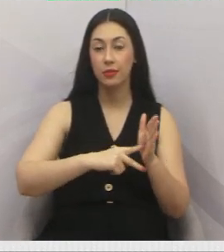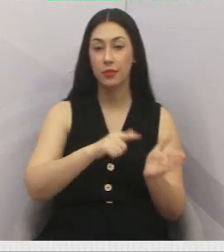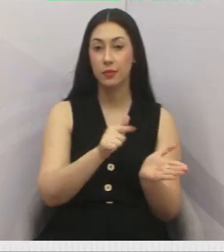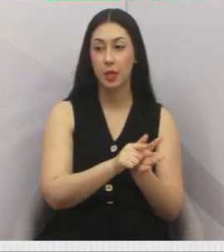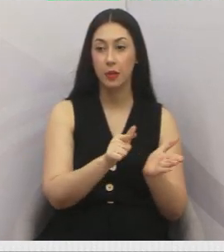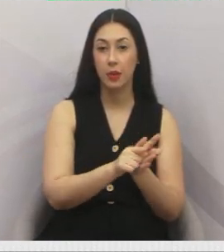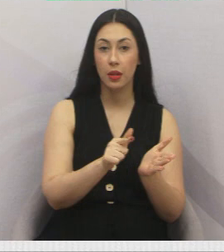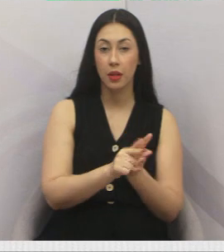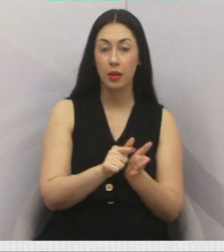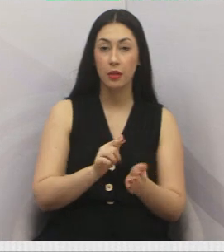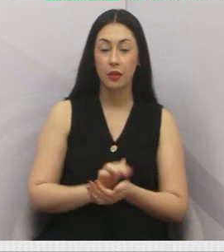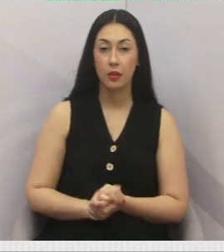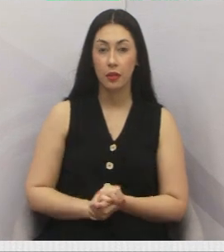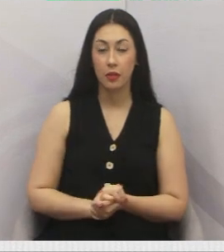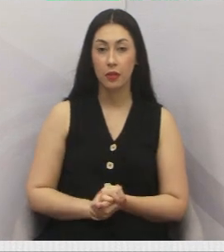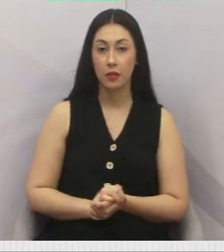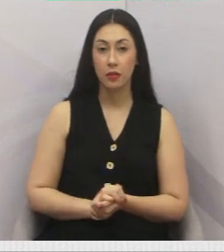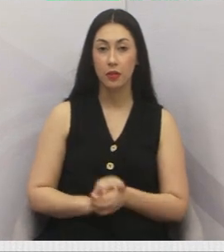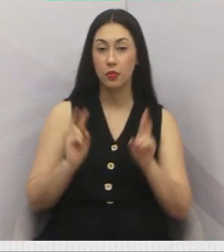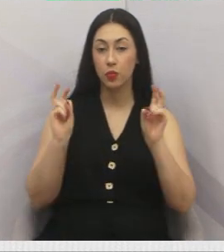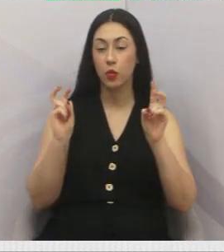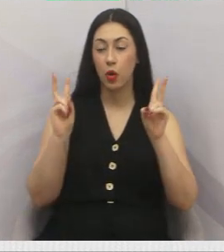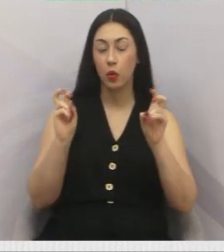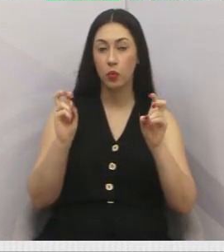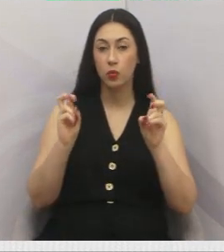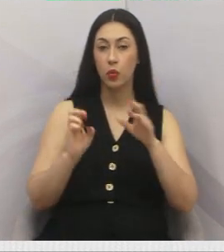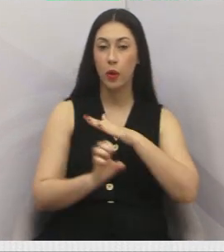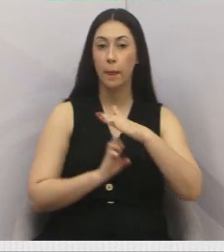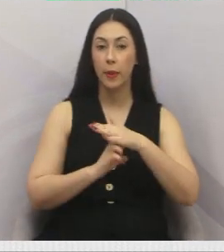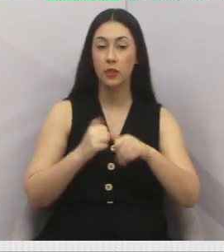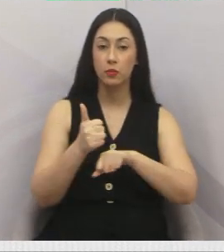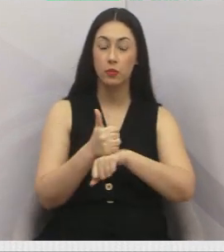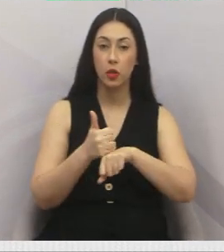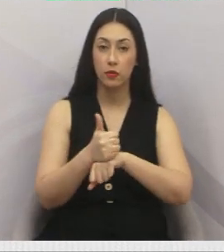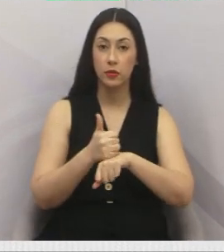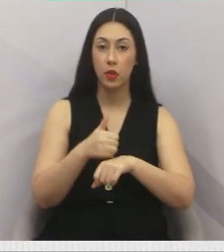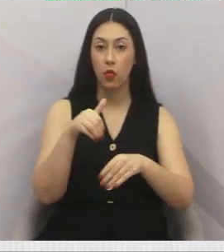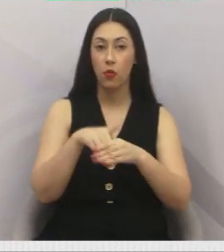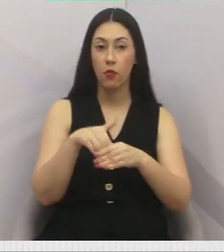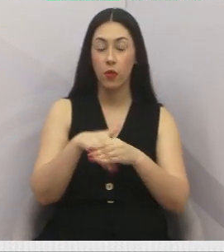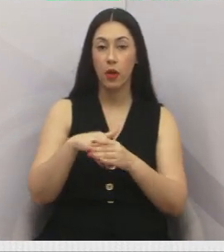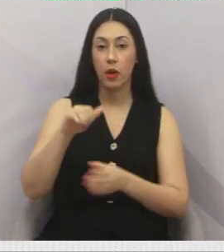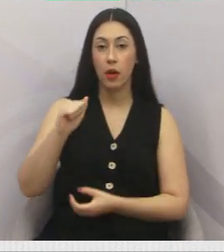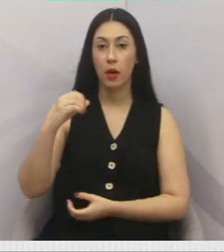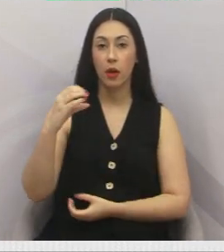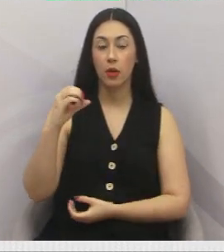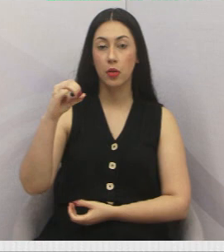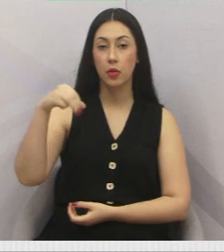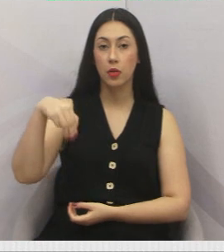Papeleiros. Segmento Empresas e ou Entidades Profissionais, um voto para a Convap.